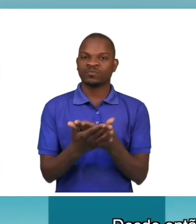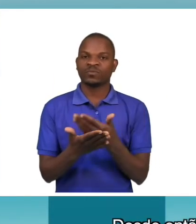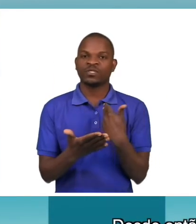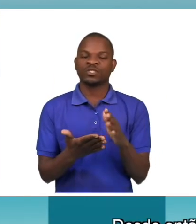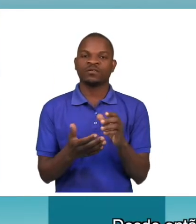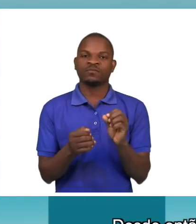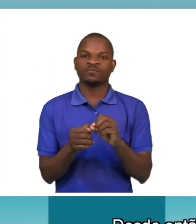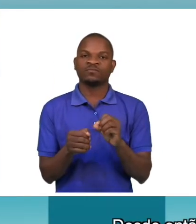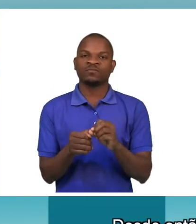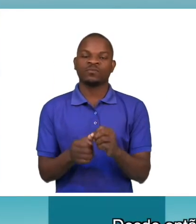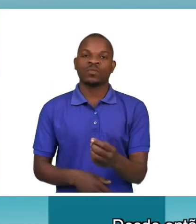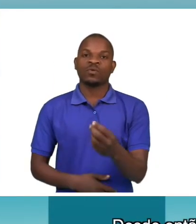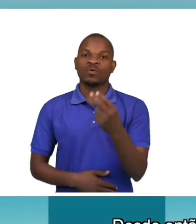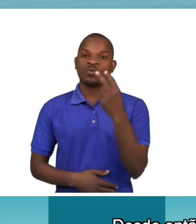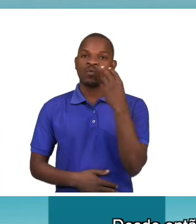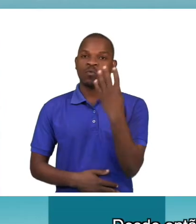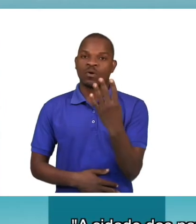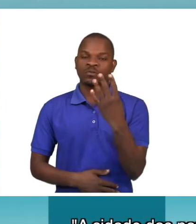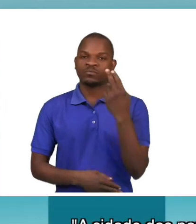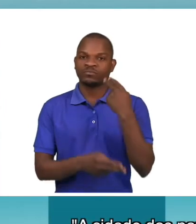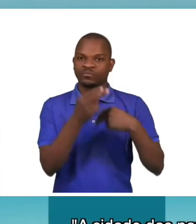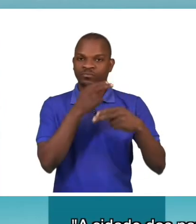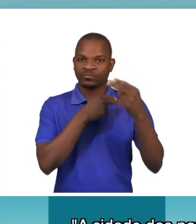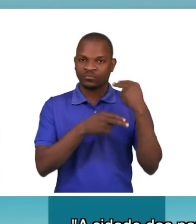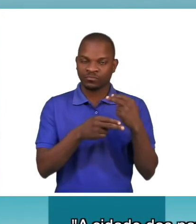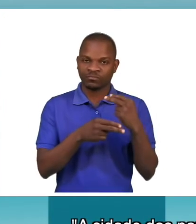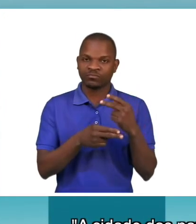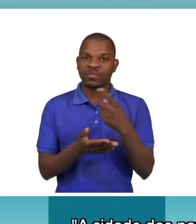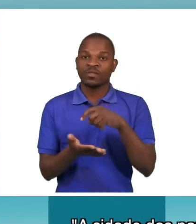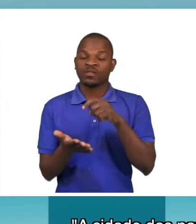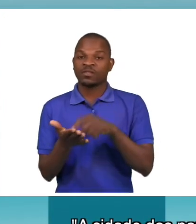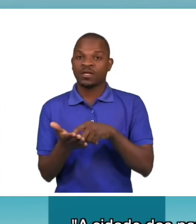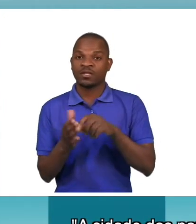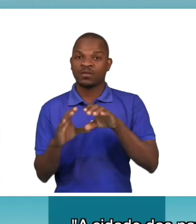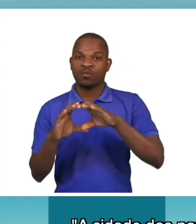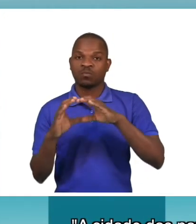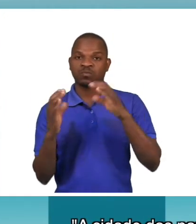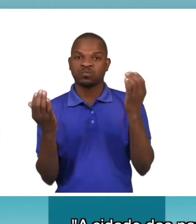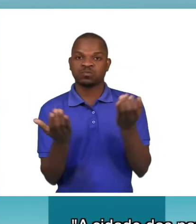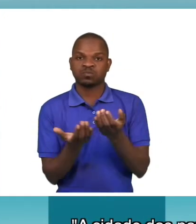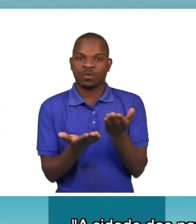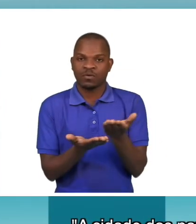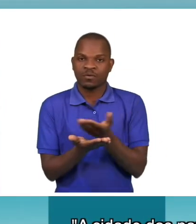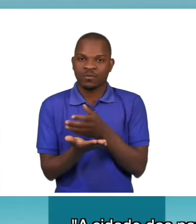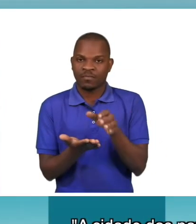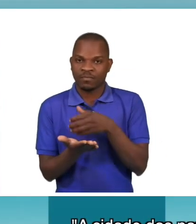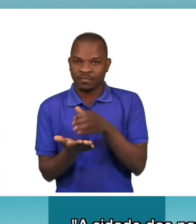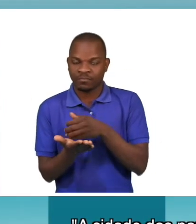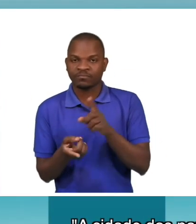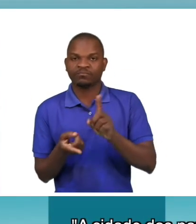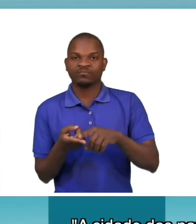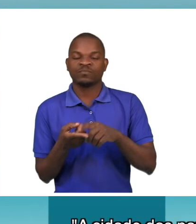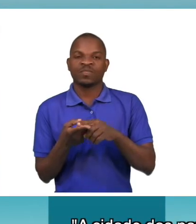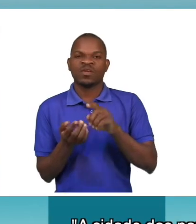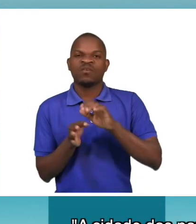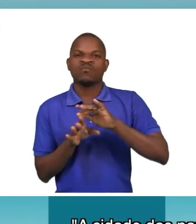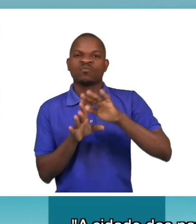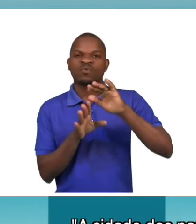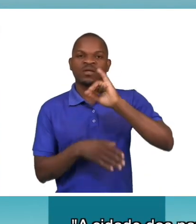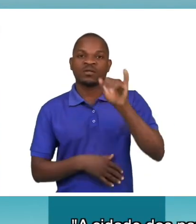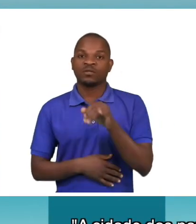publicámos 4 histórias A Cidade das Papaias A Formiga Juju e o Sapo Caribu esse onde